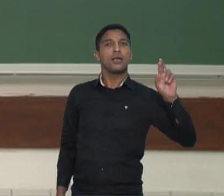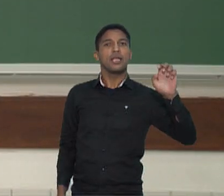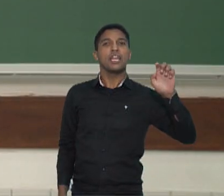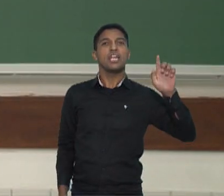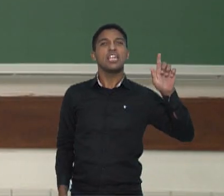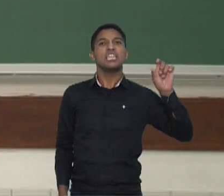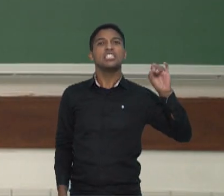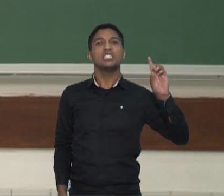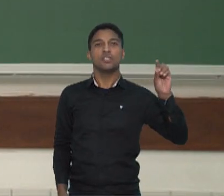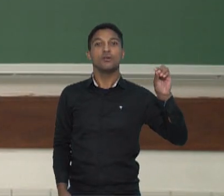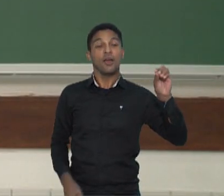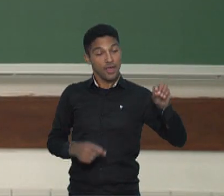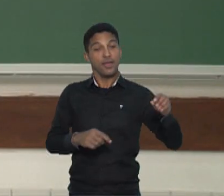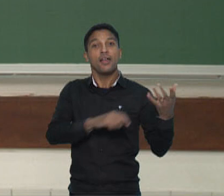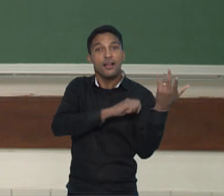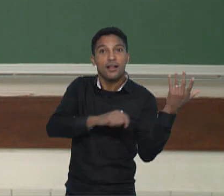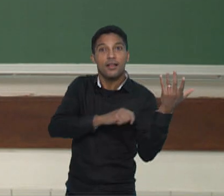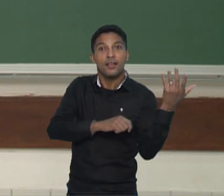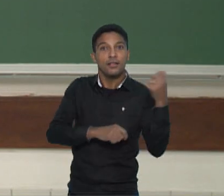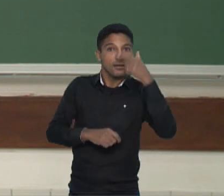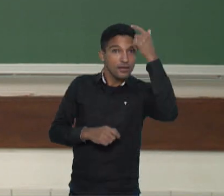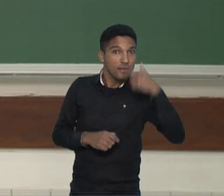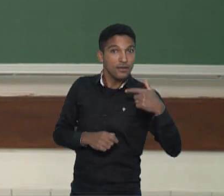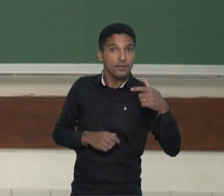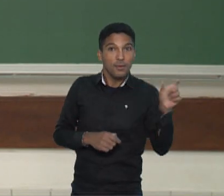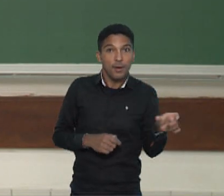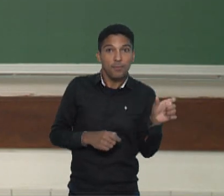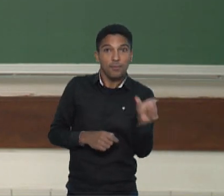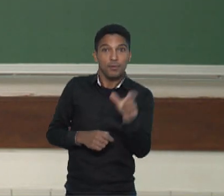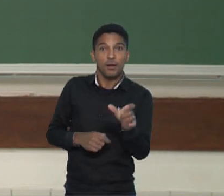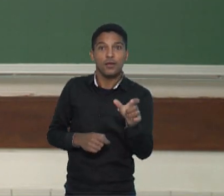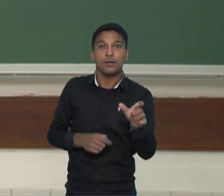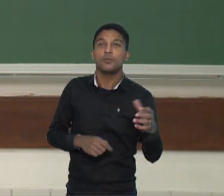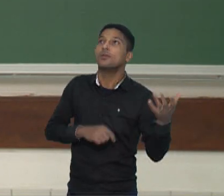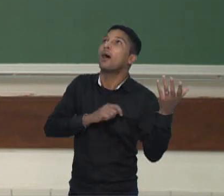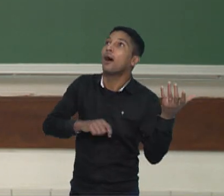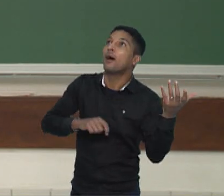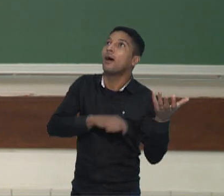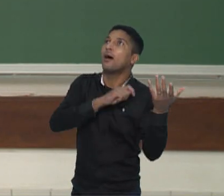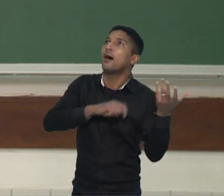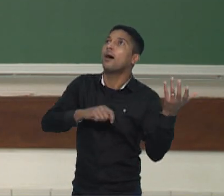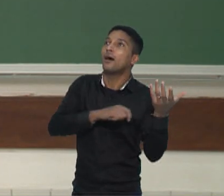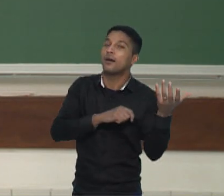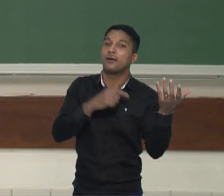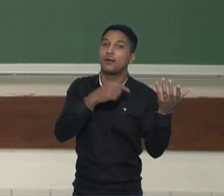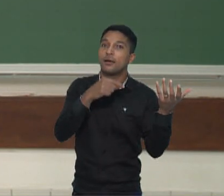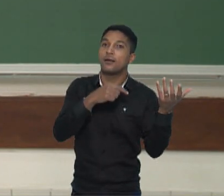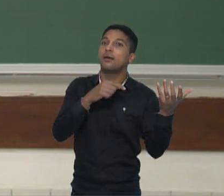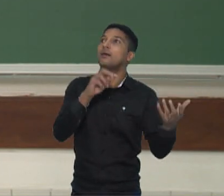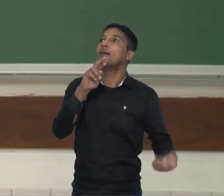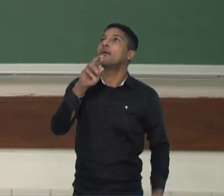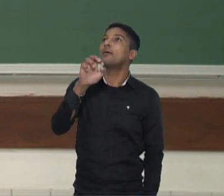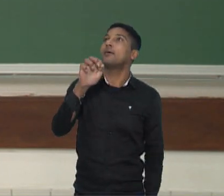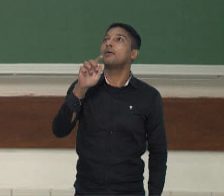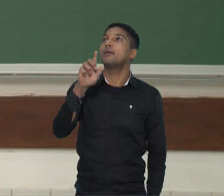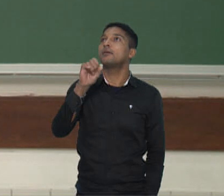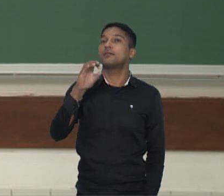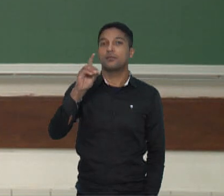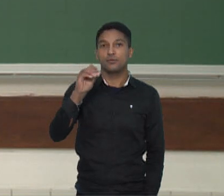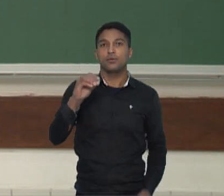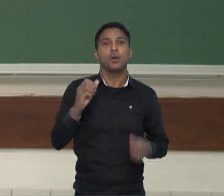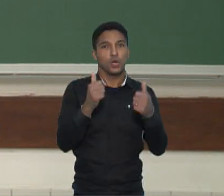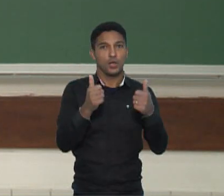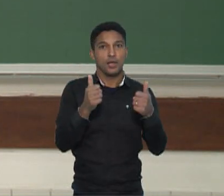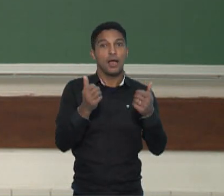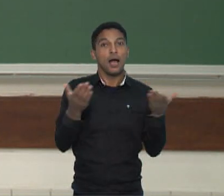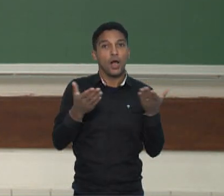cartaz do filme, temos já os atores que participam desse filme e acompanhe comigo a